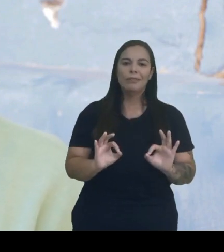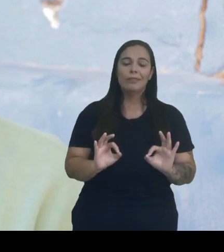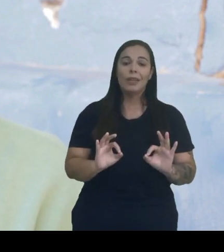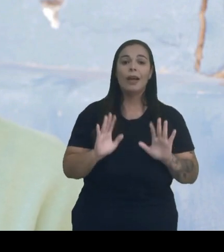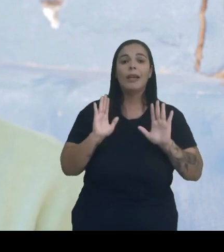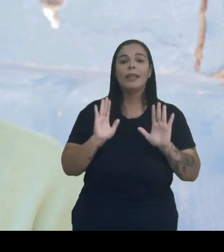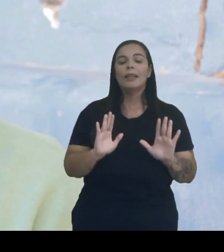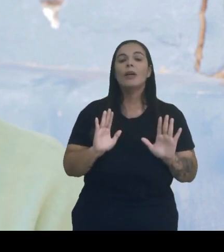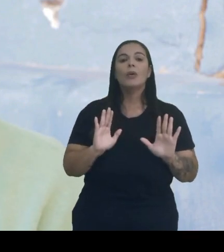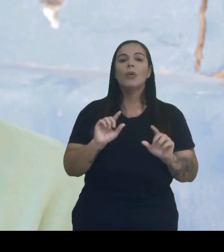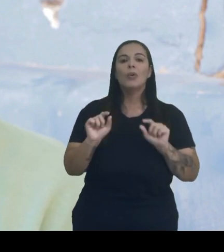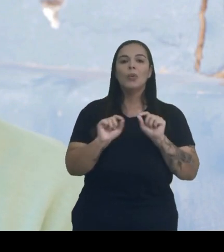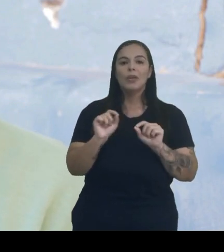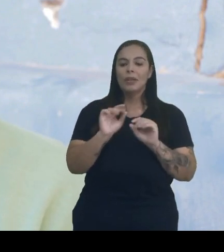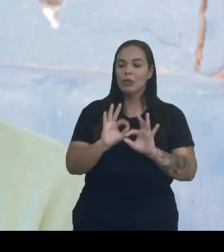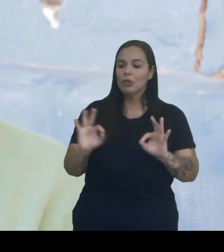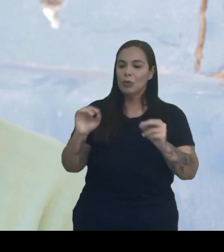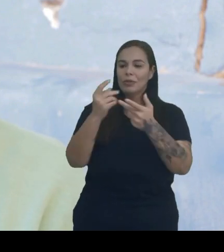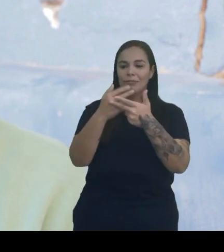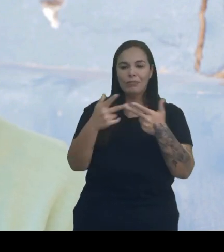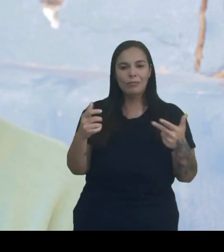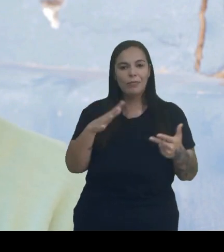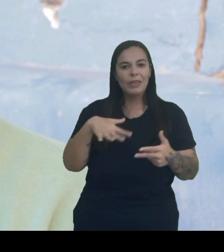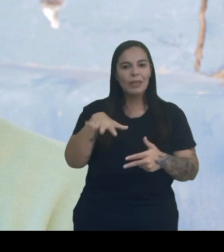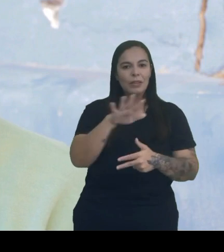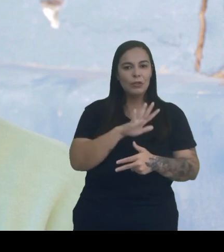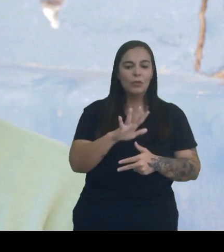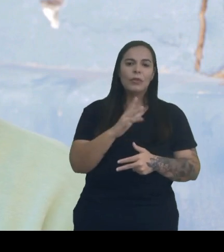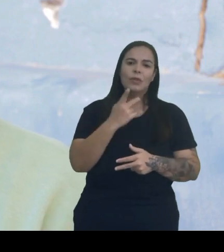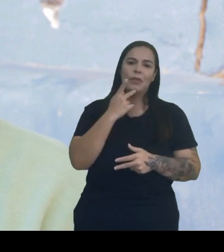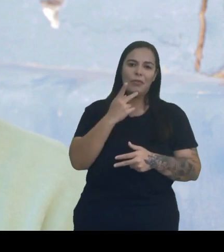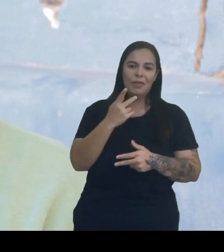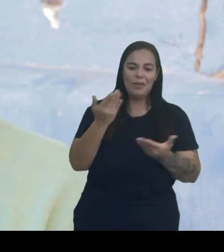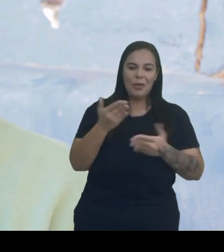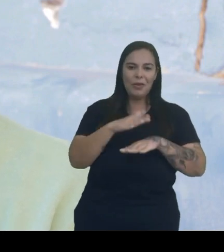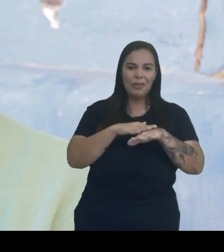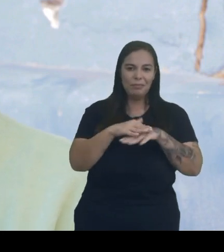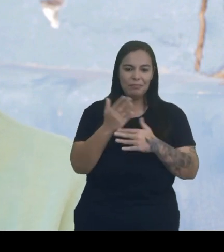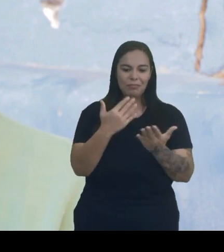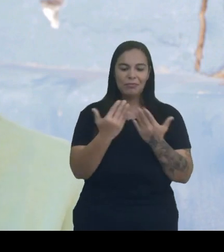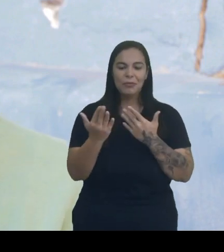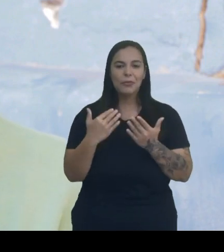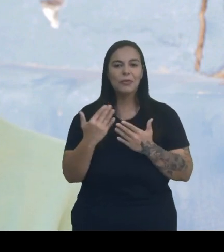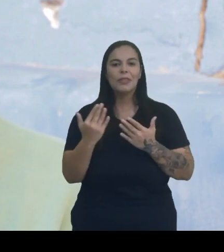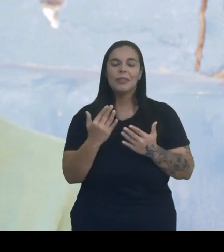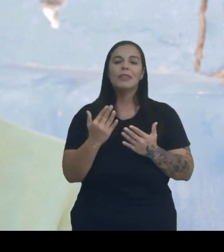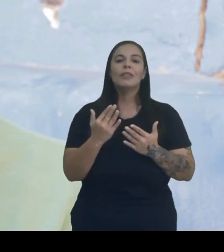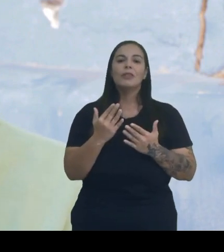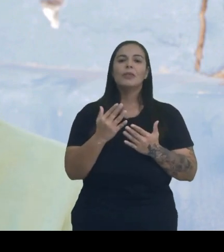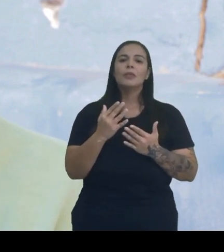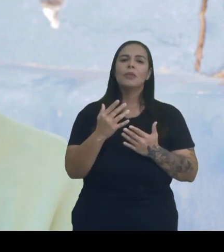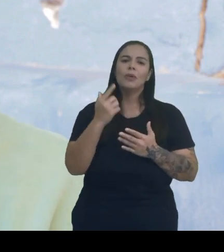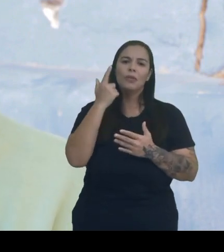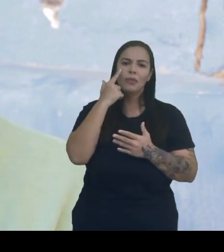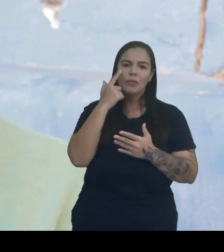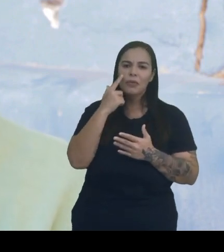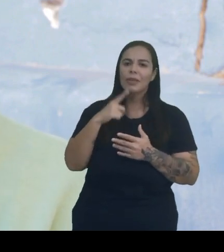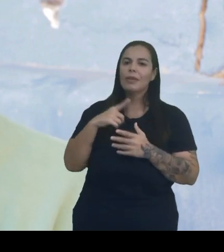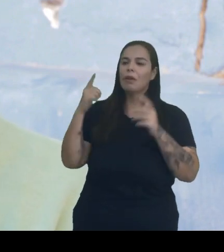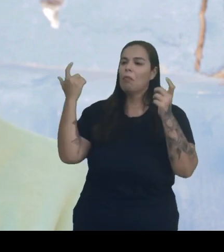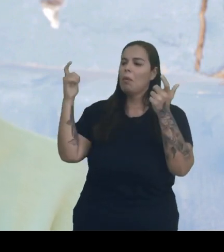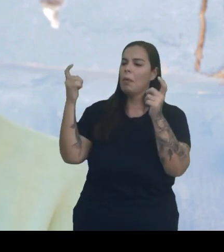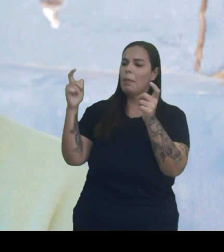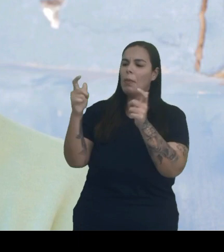Então, de maneira que essas coisas, está entendendo? Conforme nós estamos conversando, veio as escassidez, veio